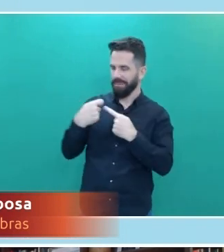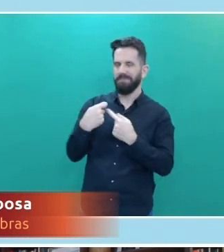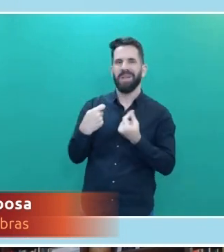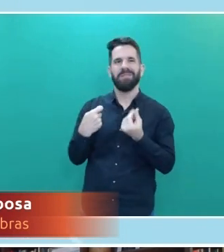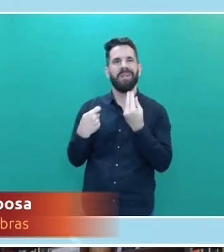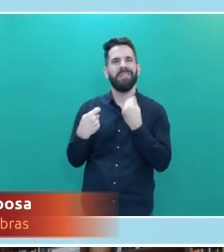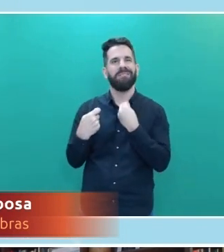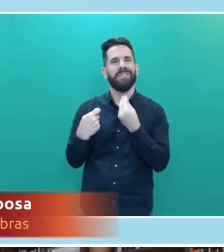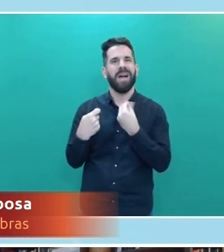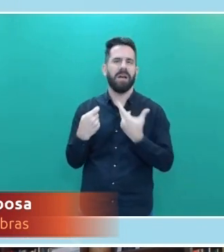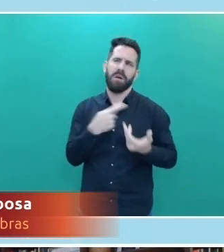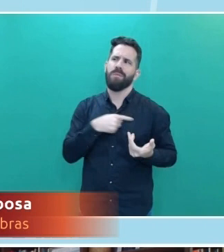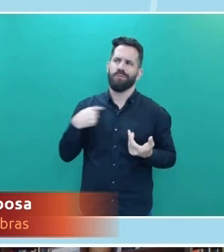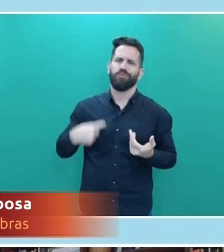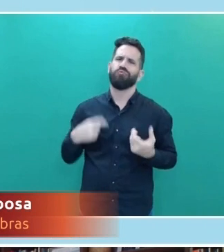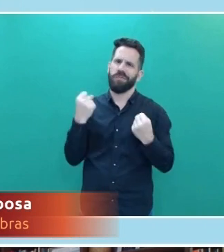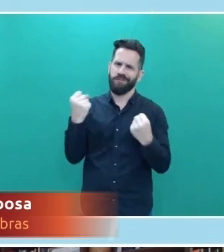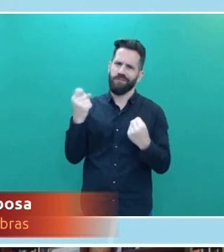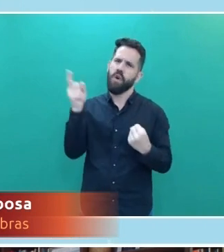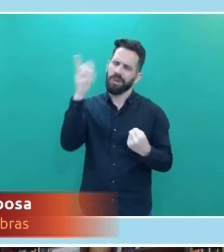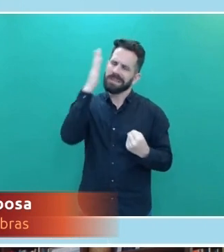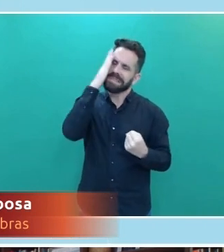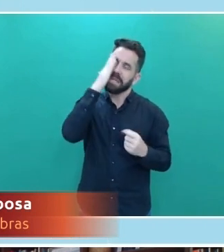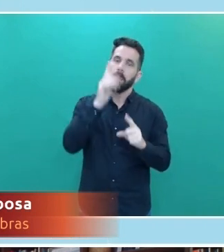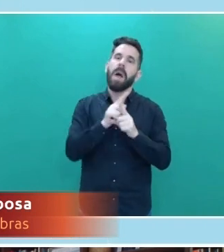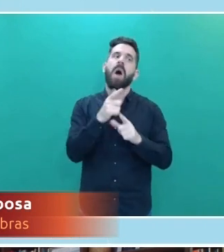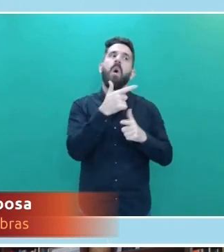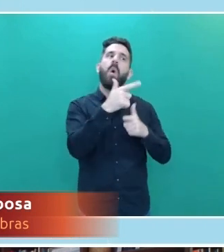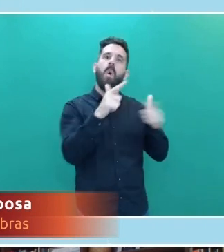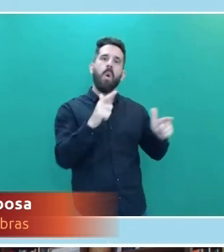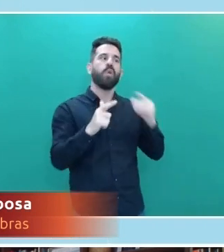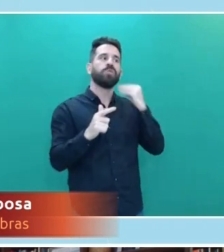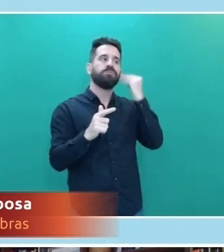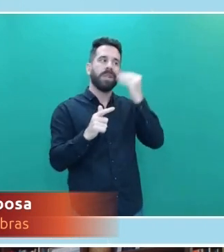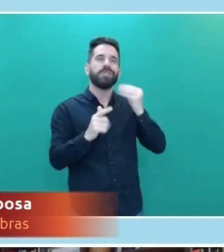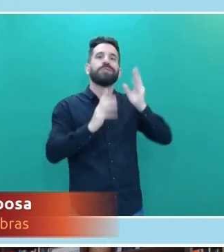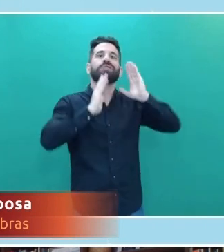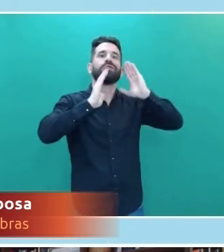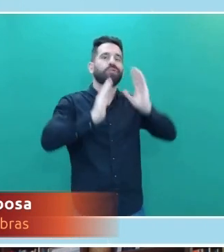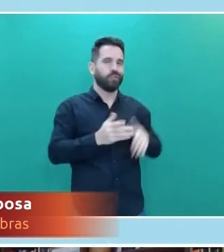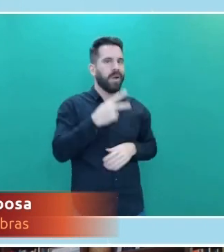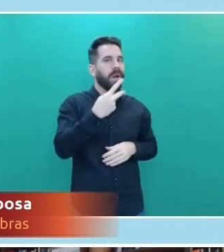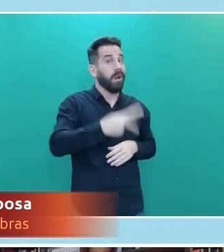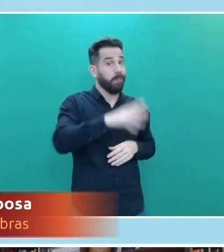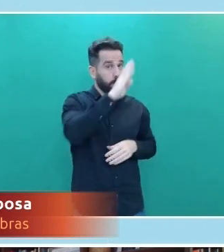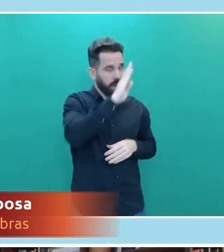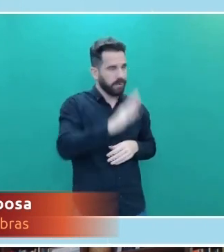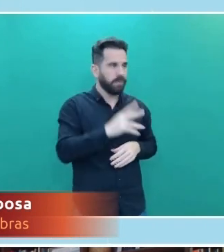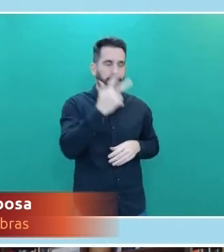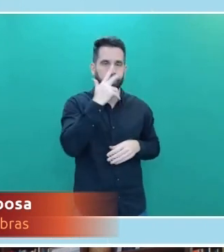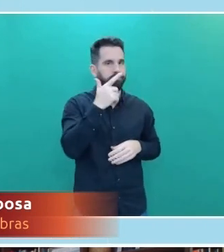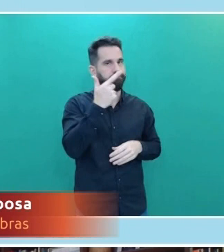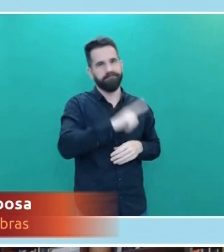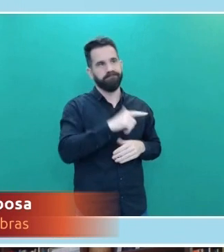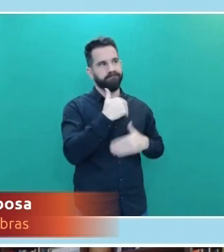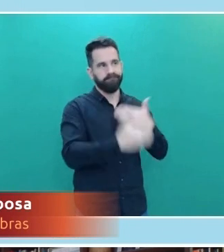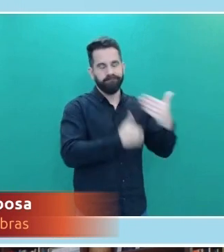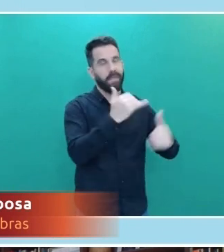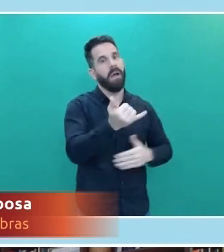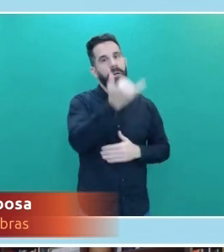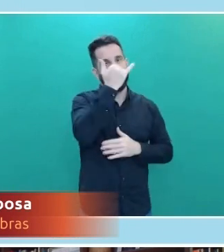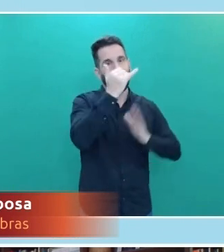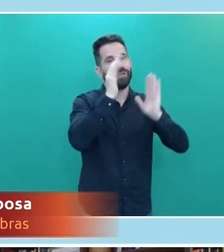chinesa, mas a gente tem algumas experiências na nossa história que não foram bem sucedidas, e aí a gente tem que ter